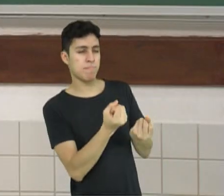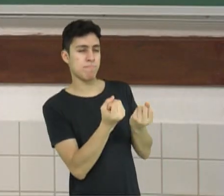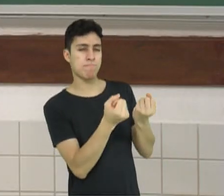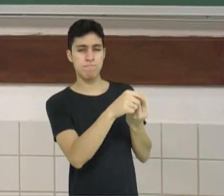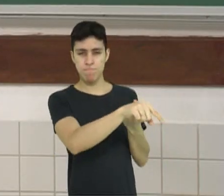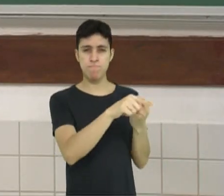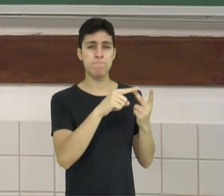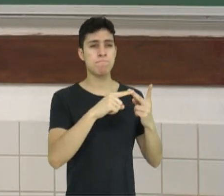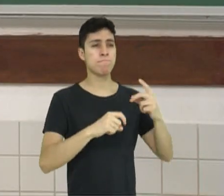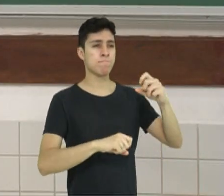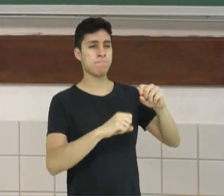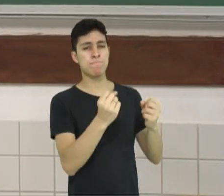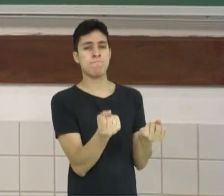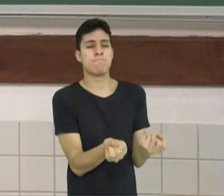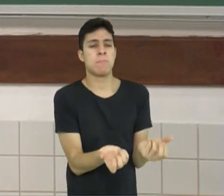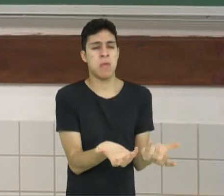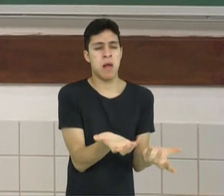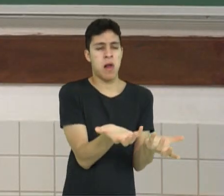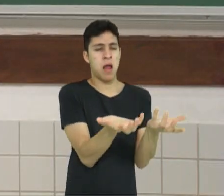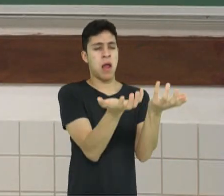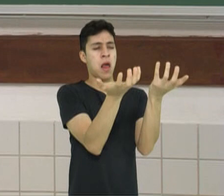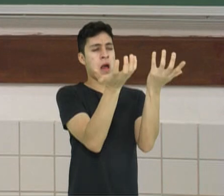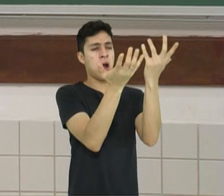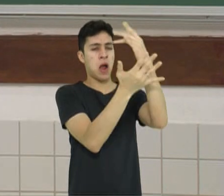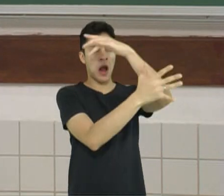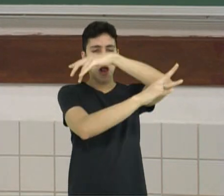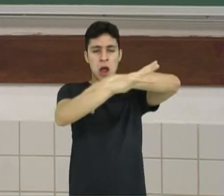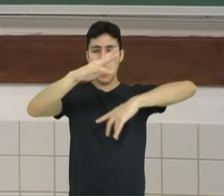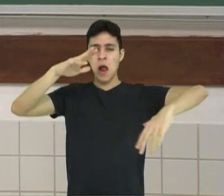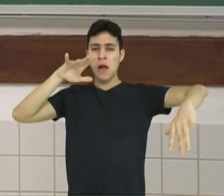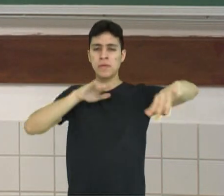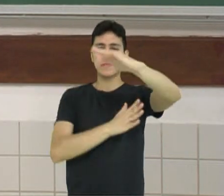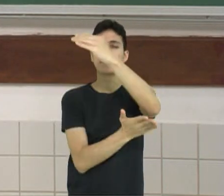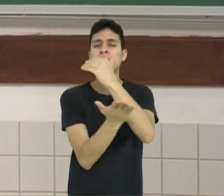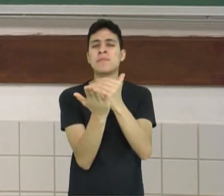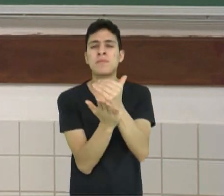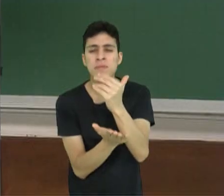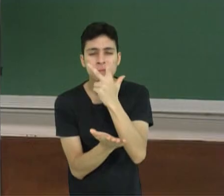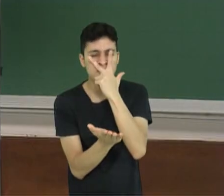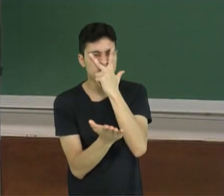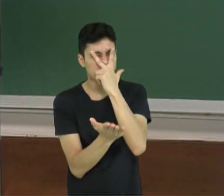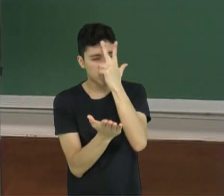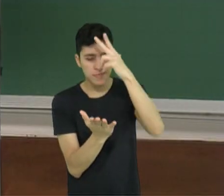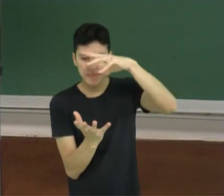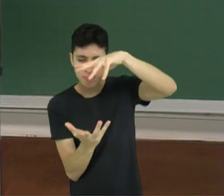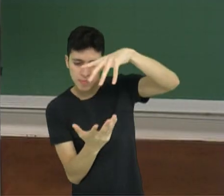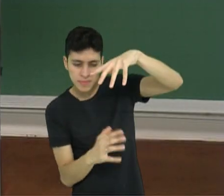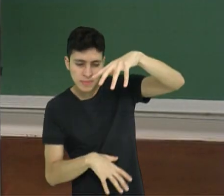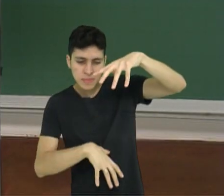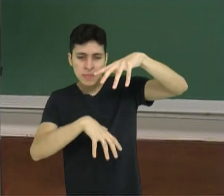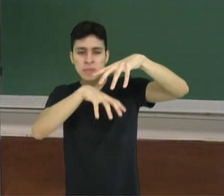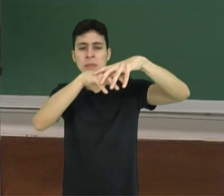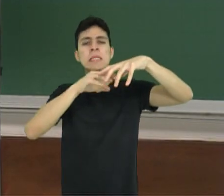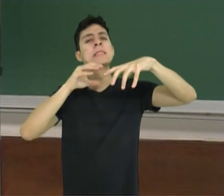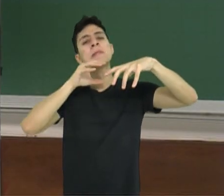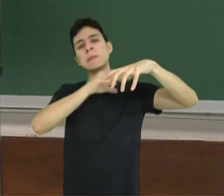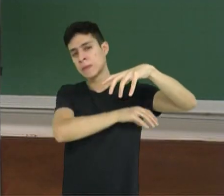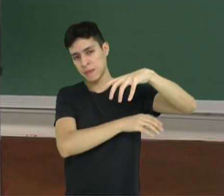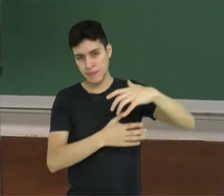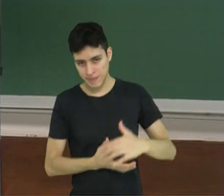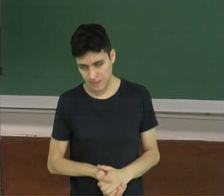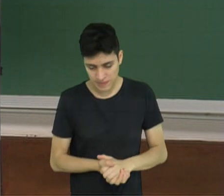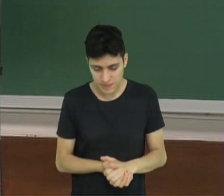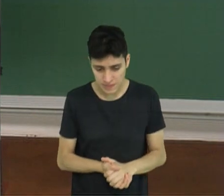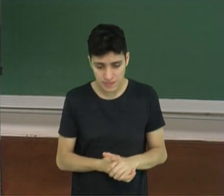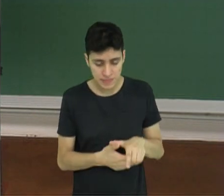pelas indústrias, são os gases poluentes, os gases, os GE, né, os gases de efeito estufa. O